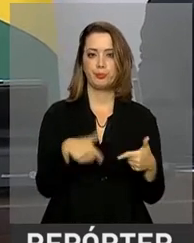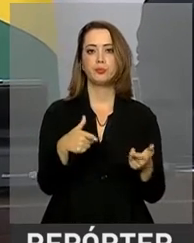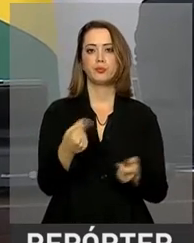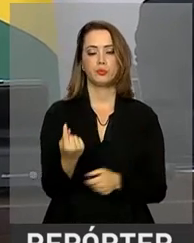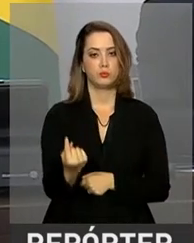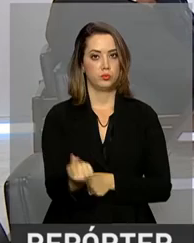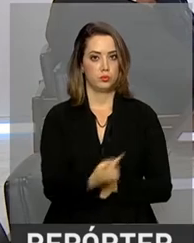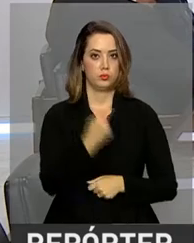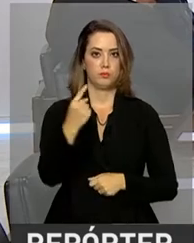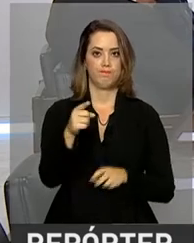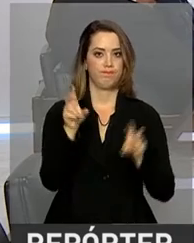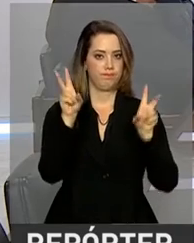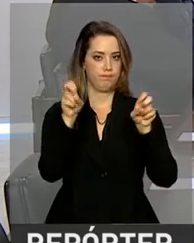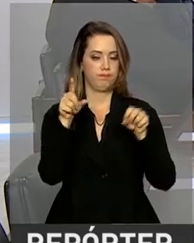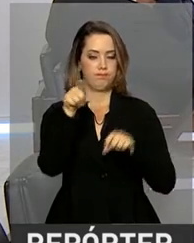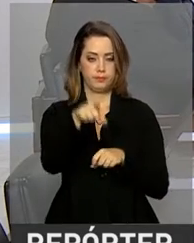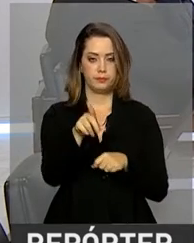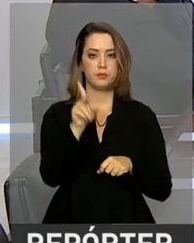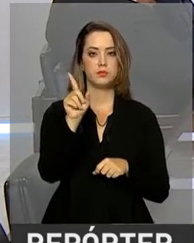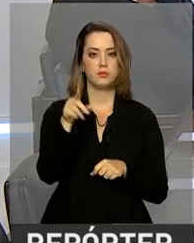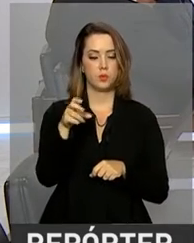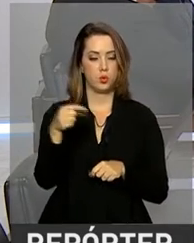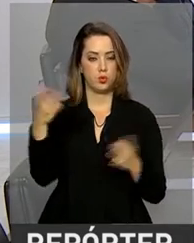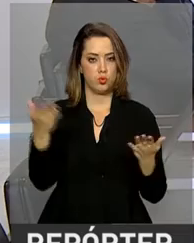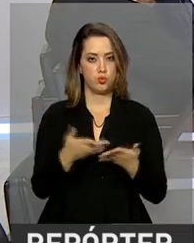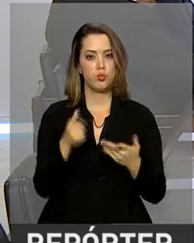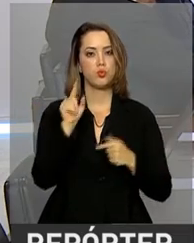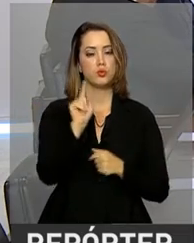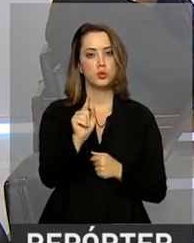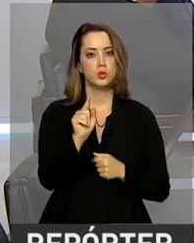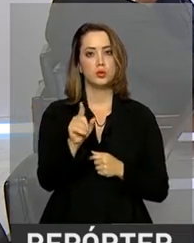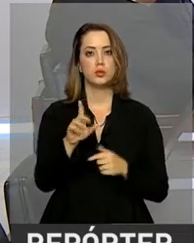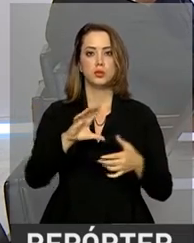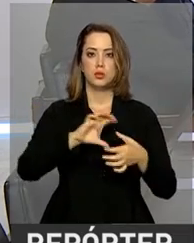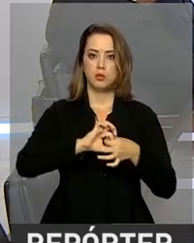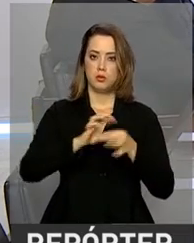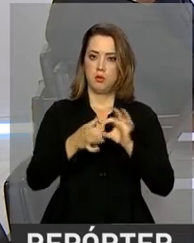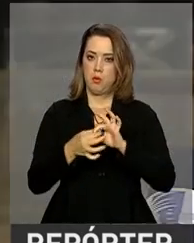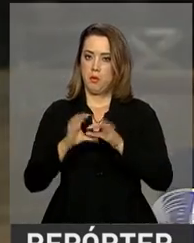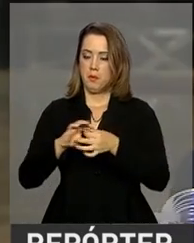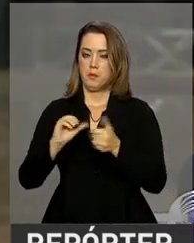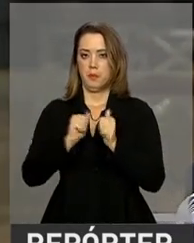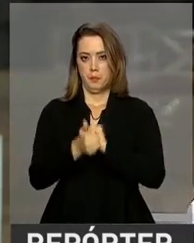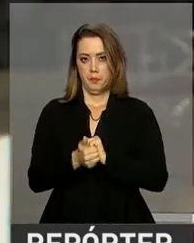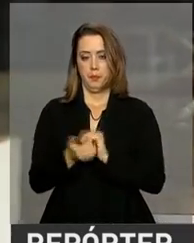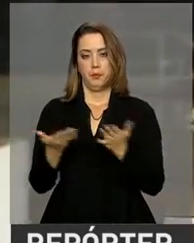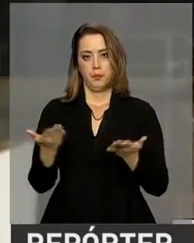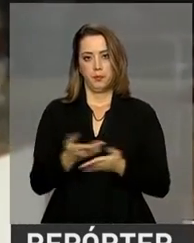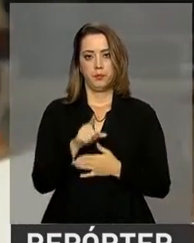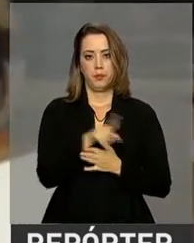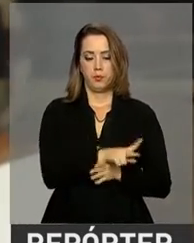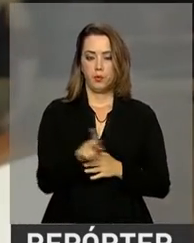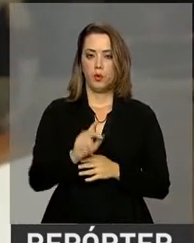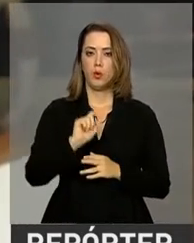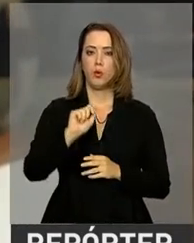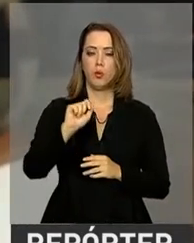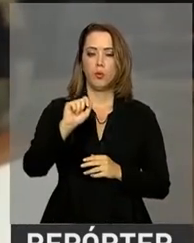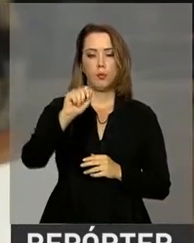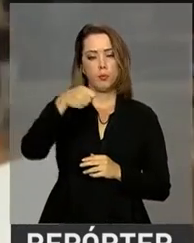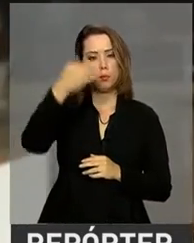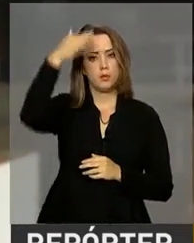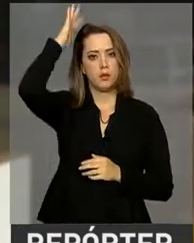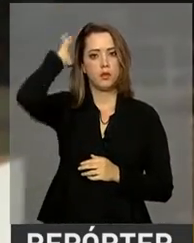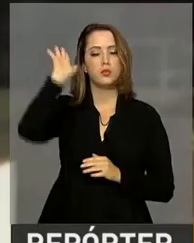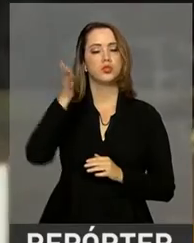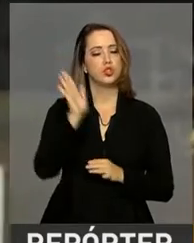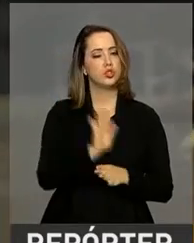dos assuntos tratados no encontro dessa quinta-feira foi a Olimpíada do Rio de Janeiro. O presidente Michel Temer determinou todo o